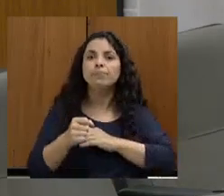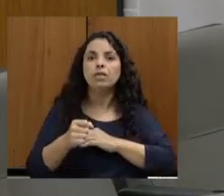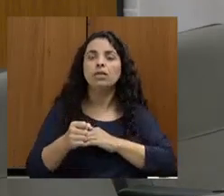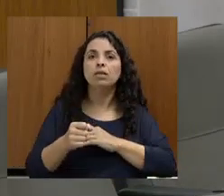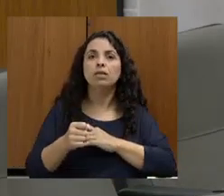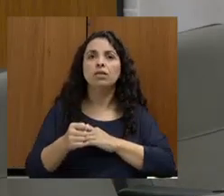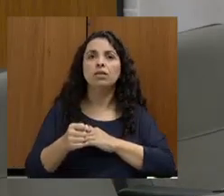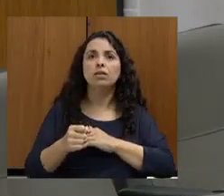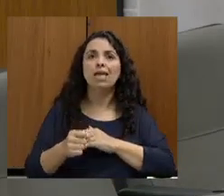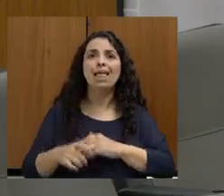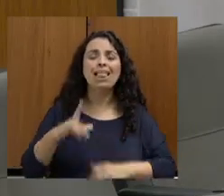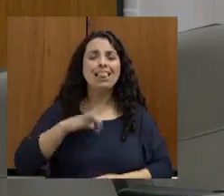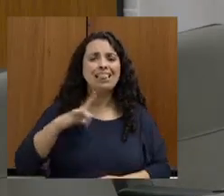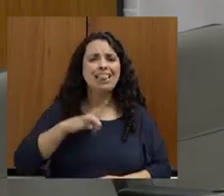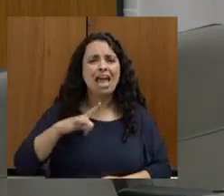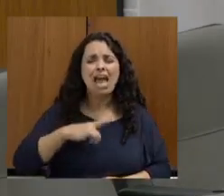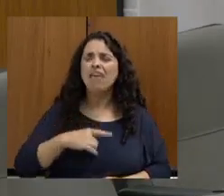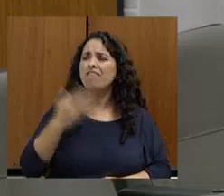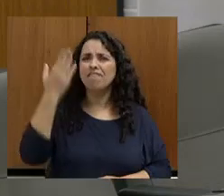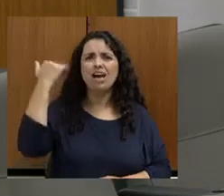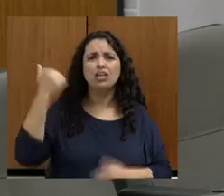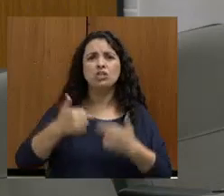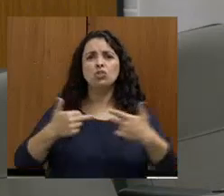Irregularidades do Ipseng foram todas, ó,